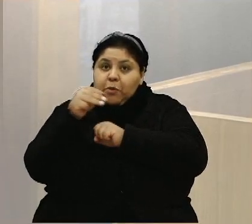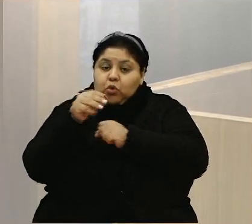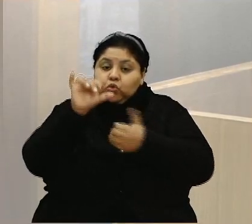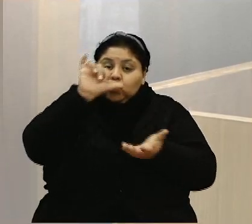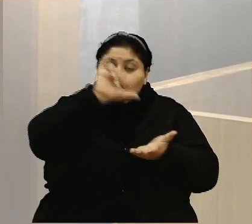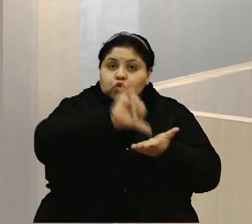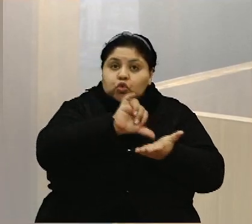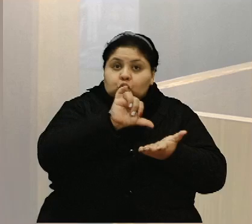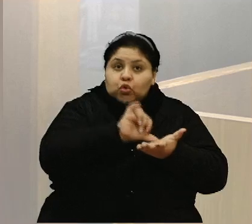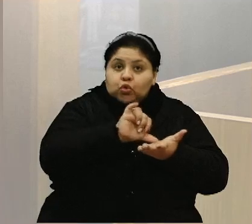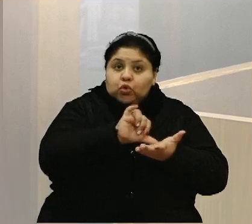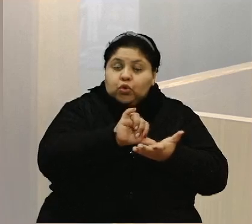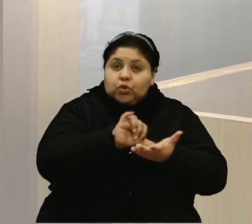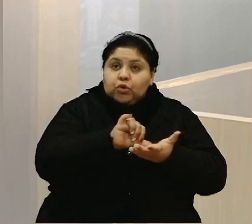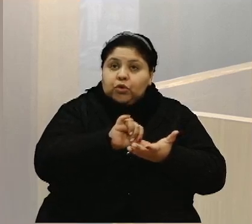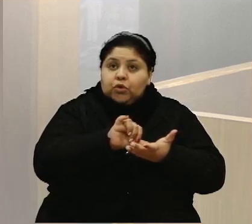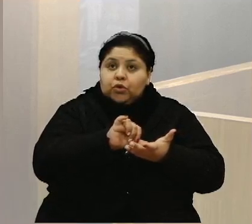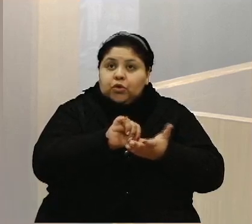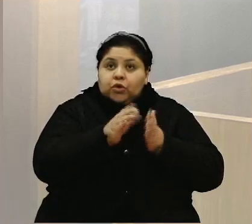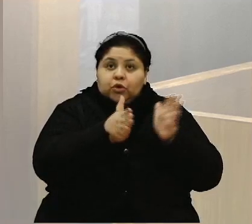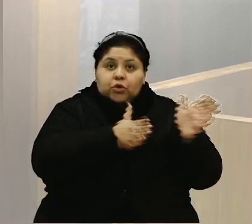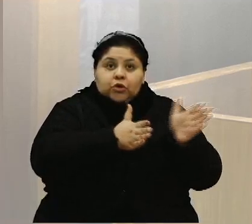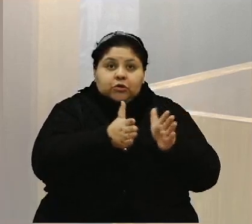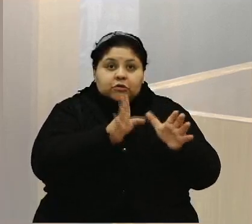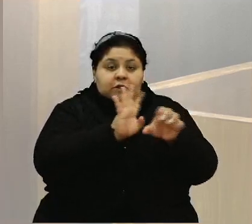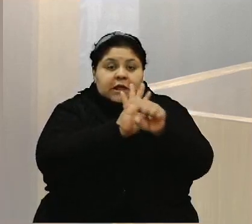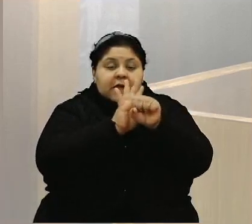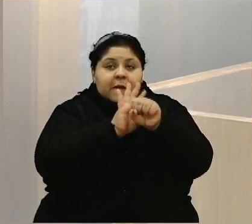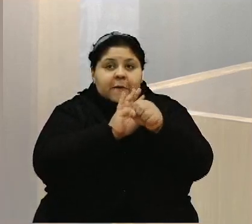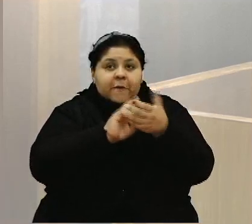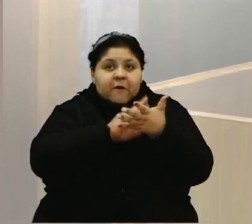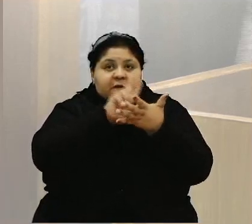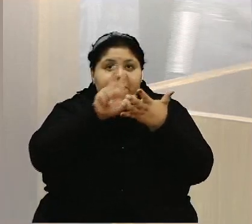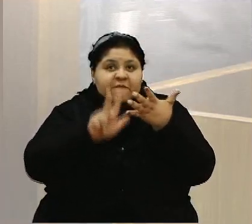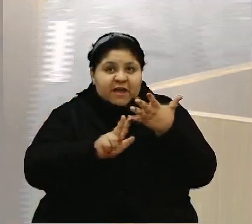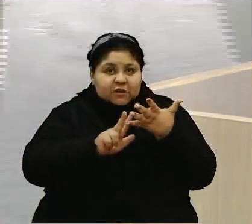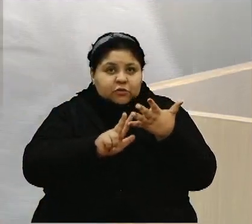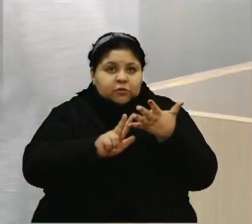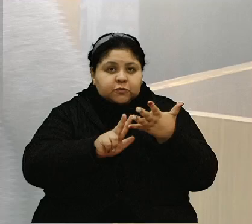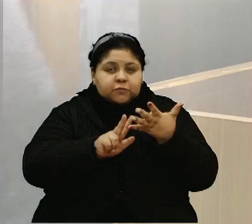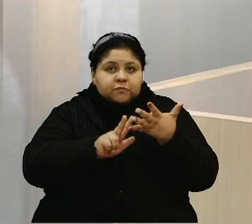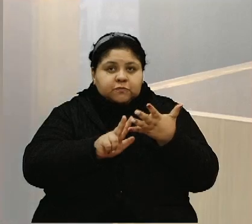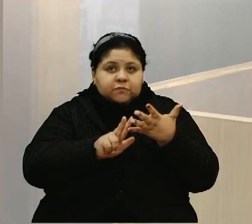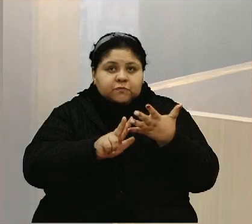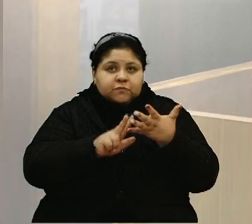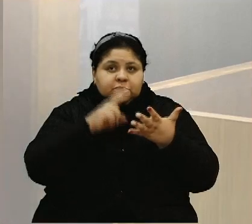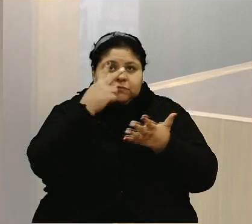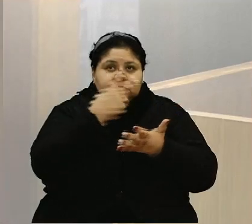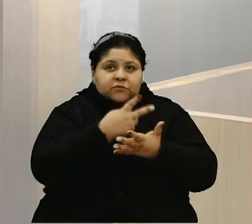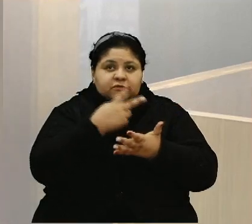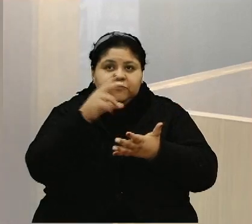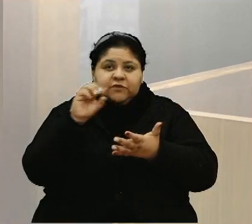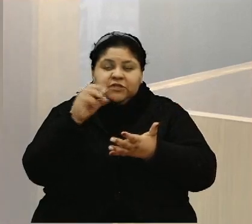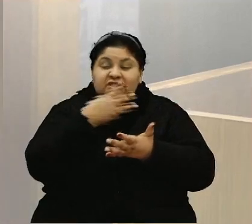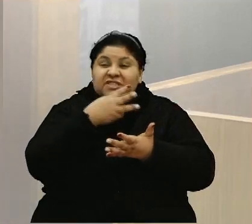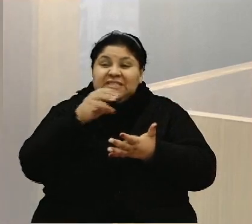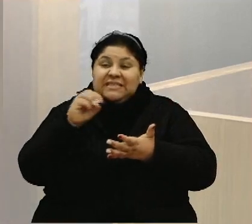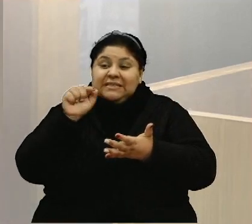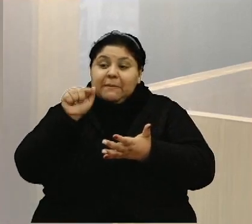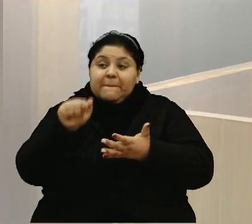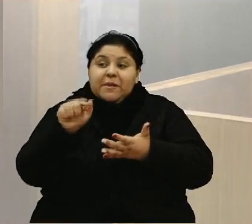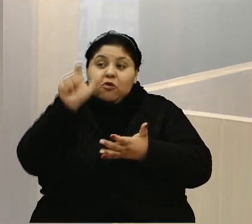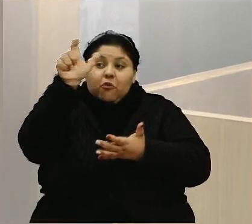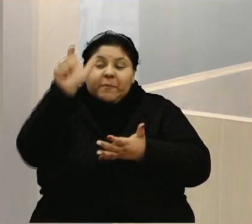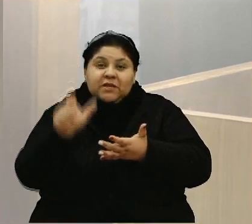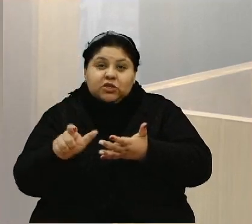Um bairro que dá acesso a vários outros bairros, o Planalto Frente. Nós temos aí 20, 30 mil pessoas que vivem